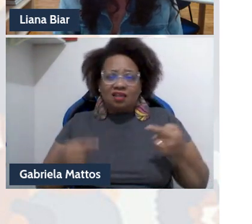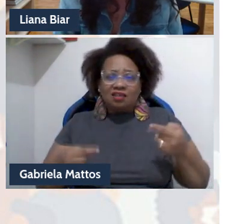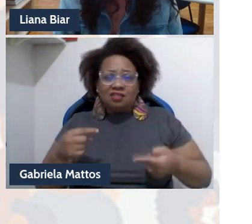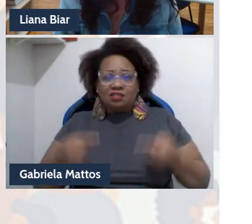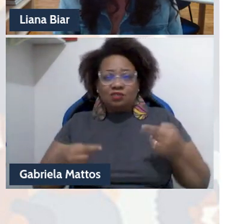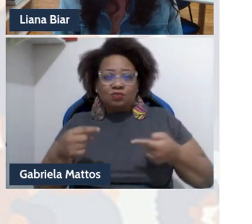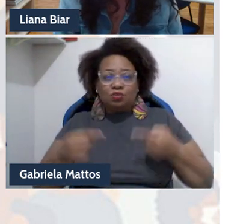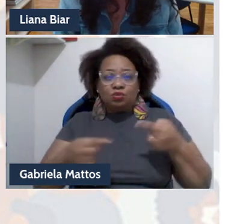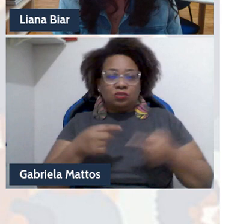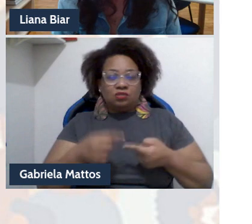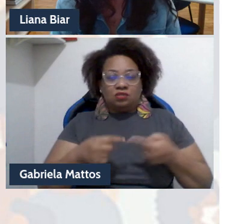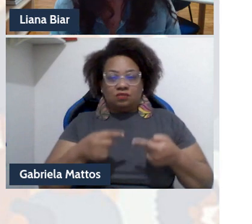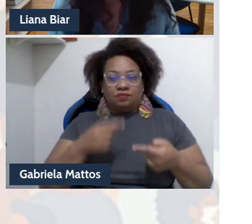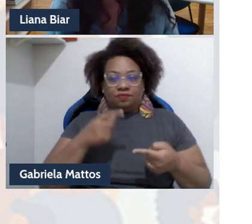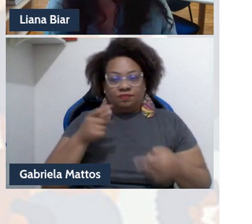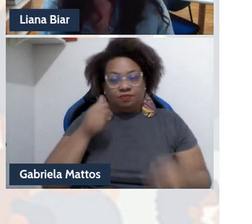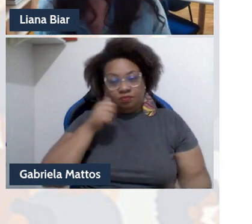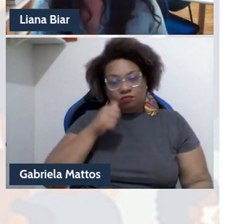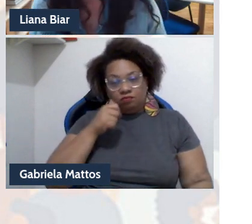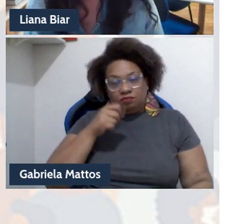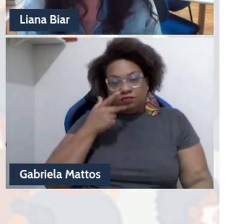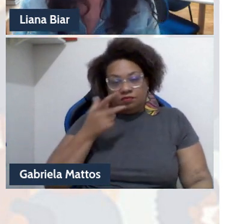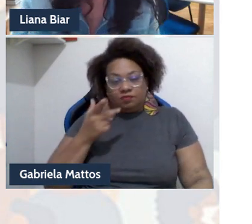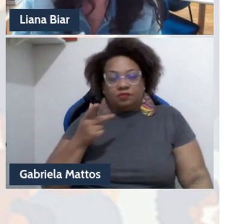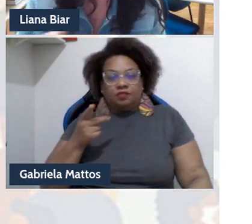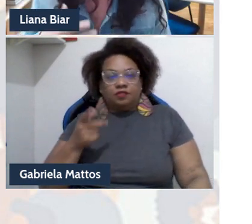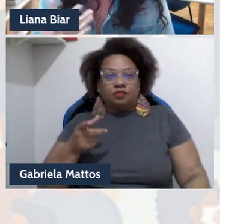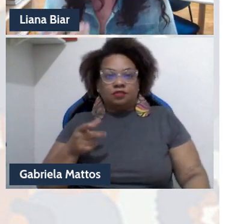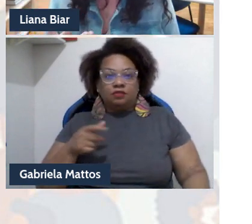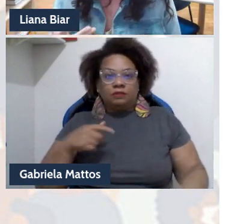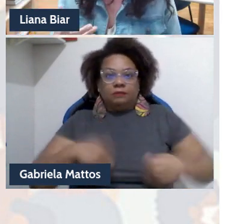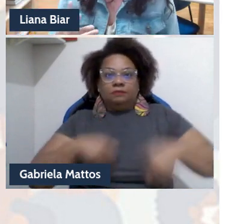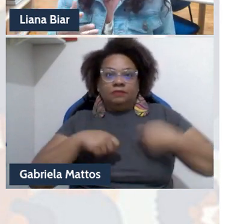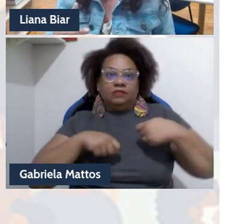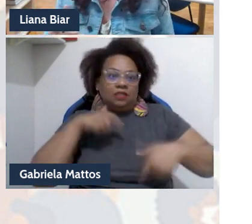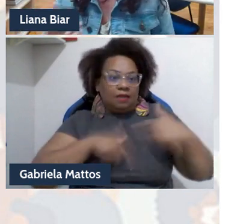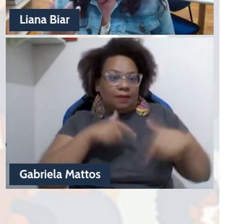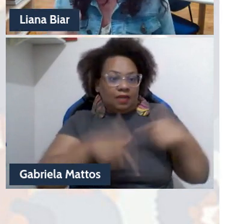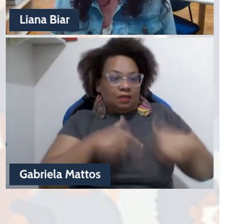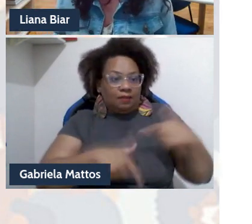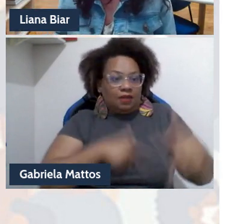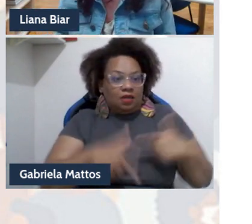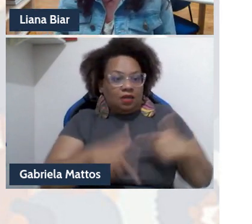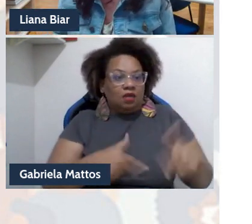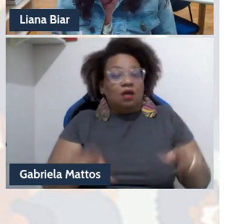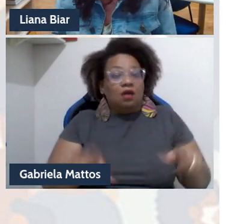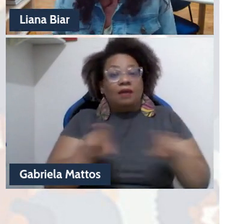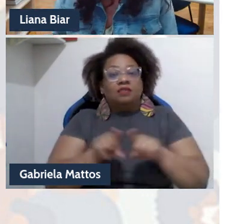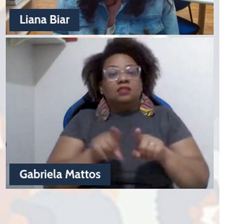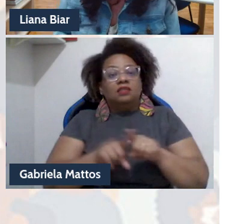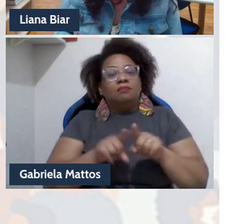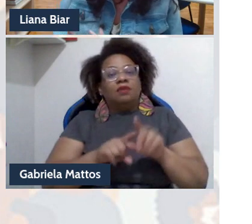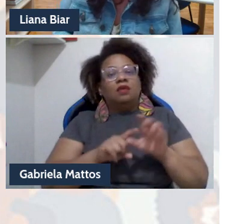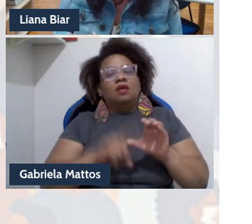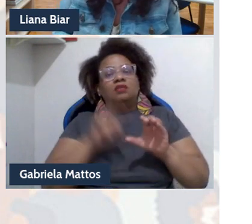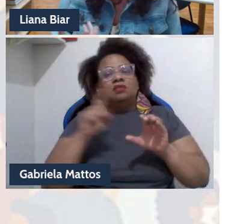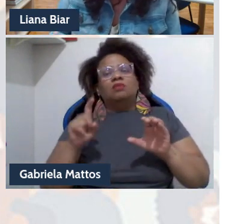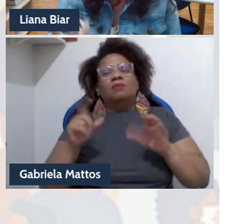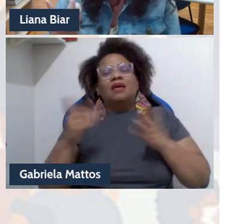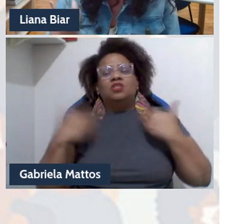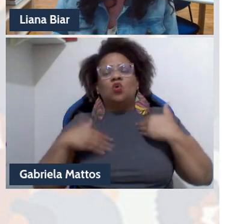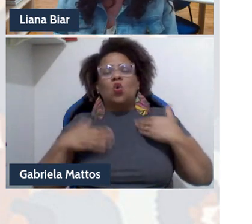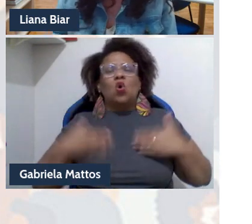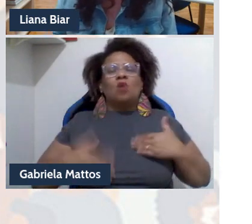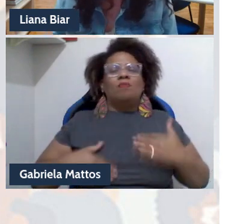da Silvia, eu entendo assim, entre o imperativo do produtivismo e da autonomia confrontada com a falha do corpo. E, curiosamente, não a falha